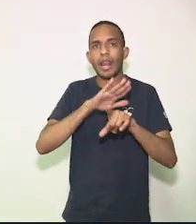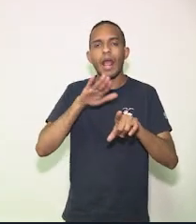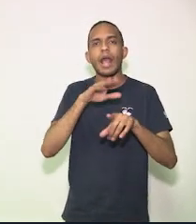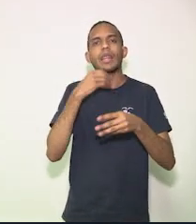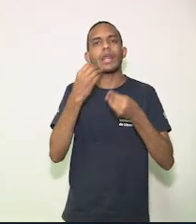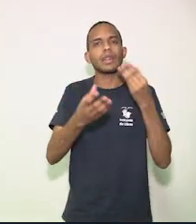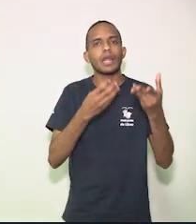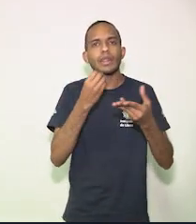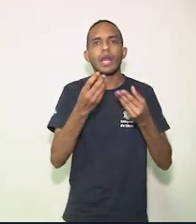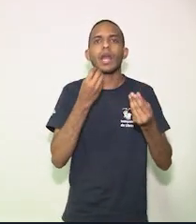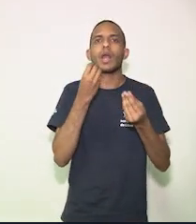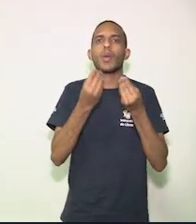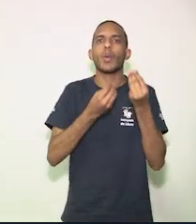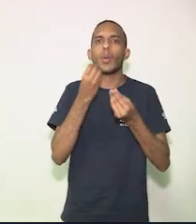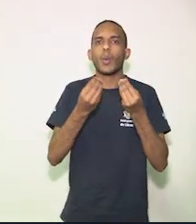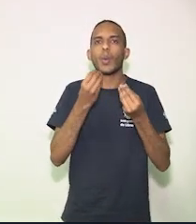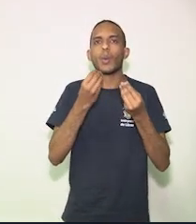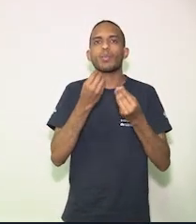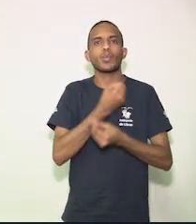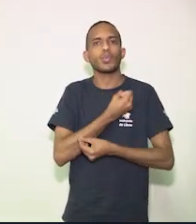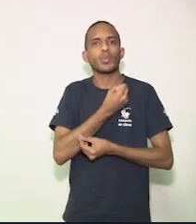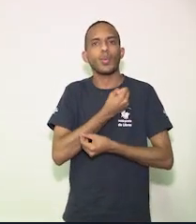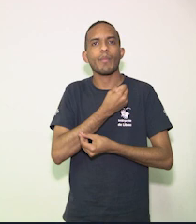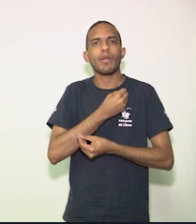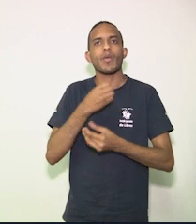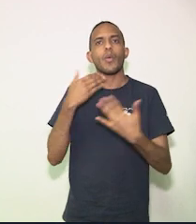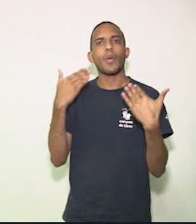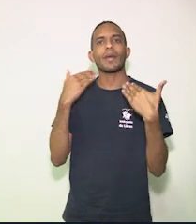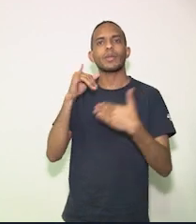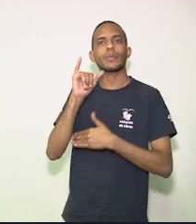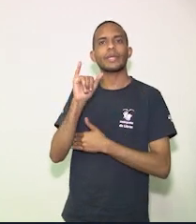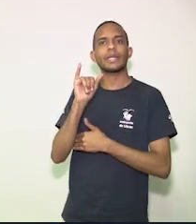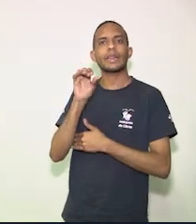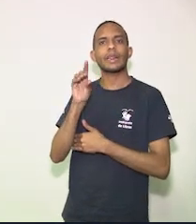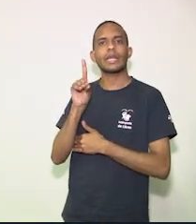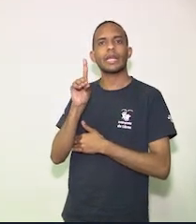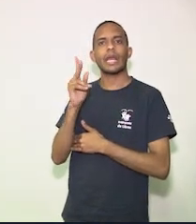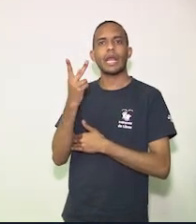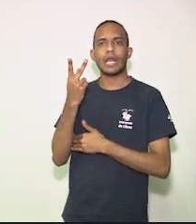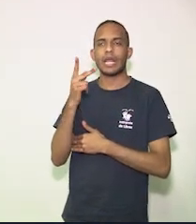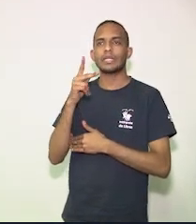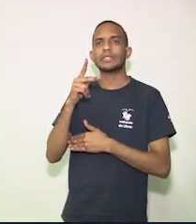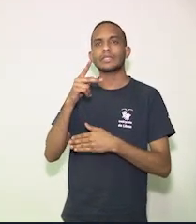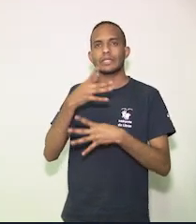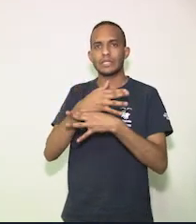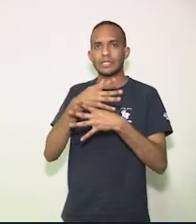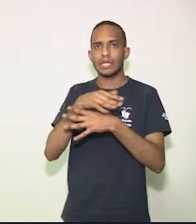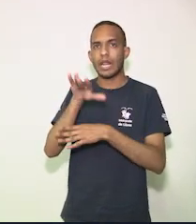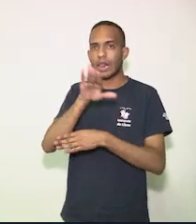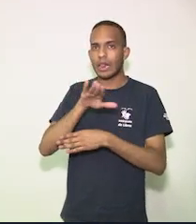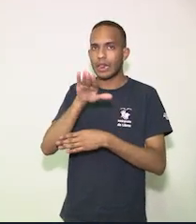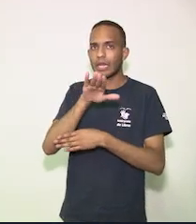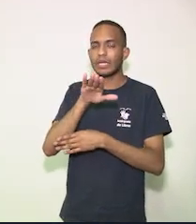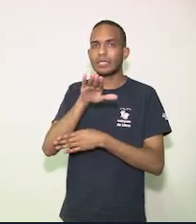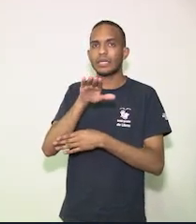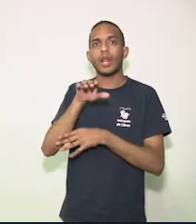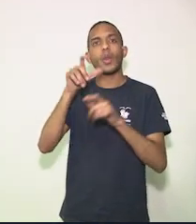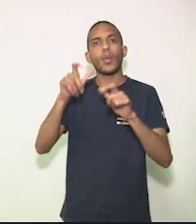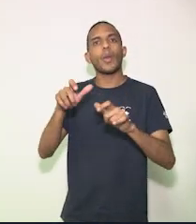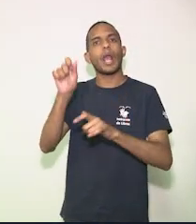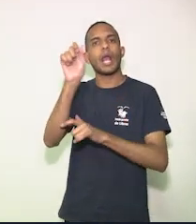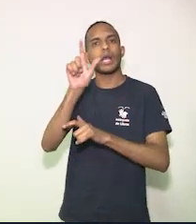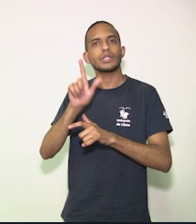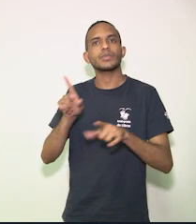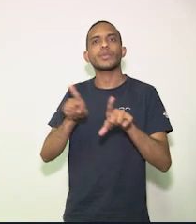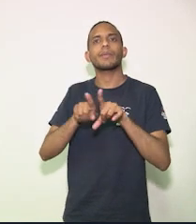mostra a distribuição da prevalência no município pelo IDH da cidade. Essa região do centro expandido,